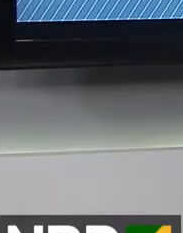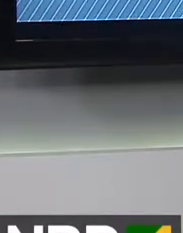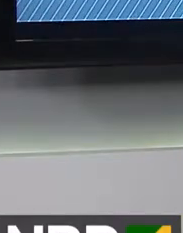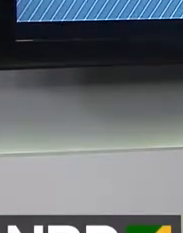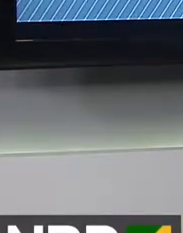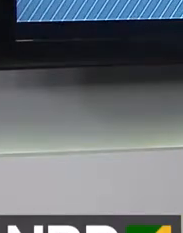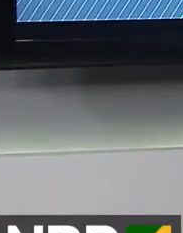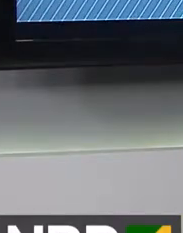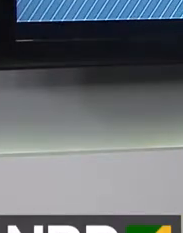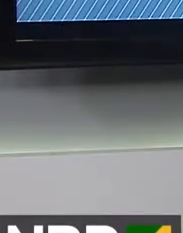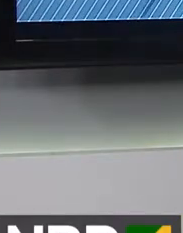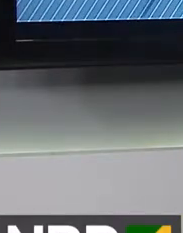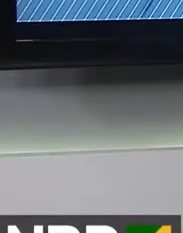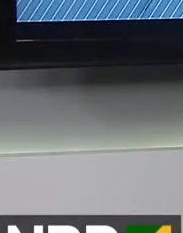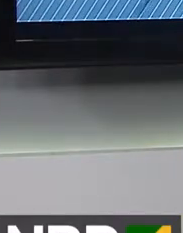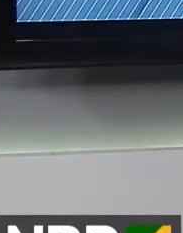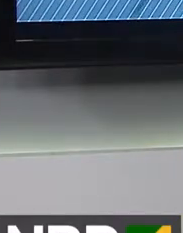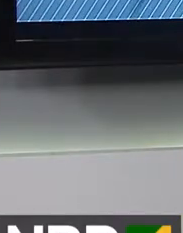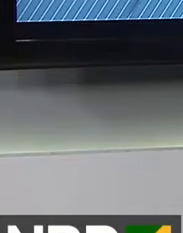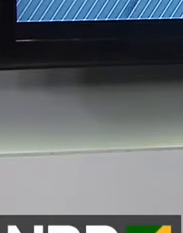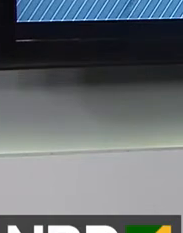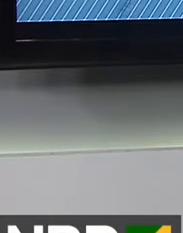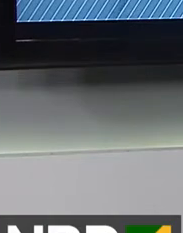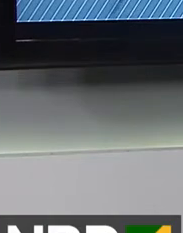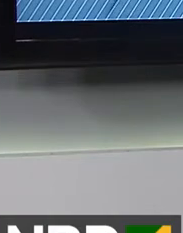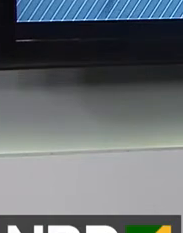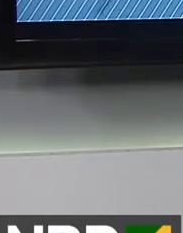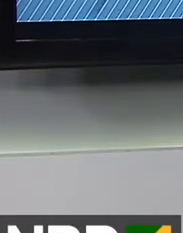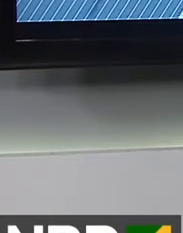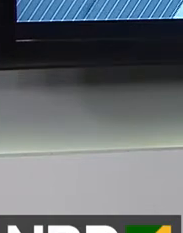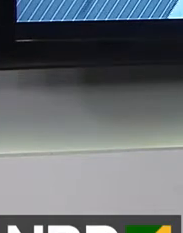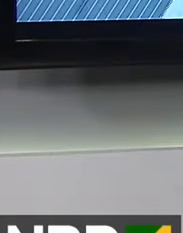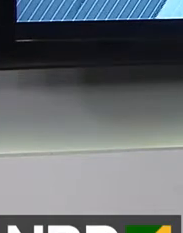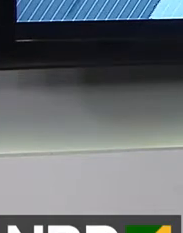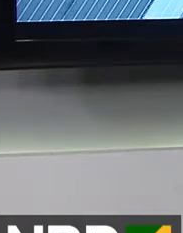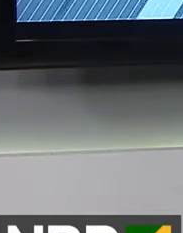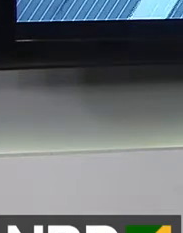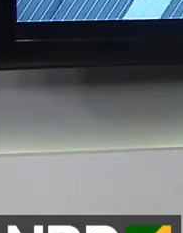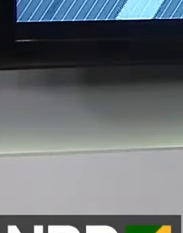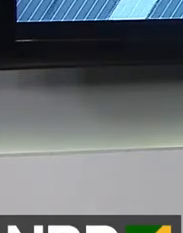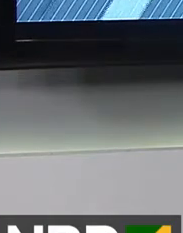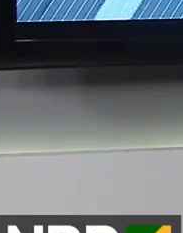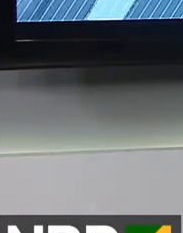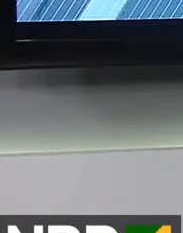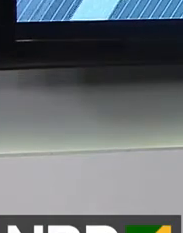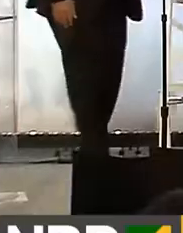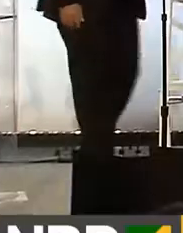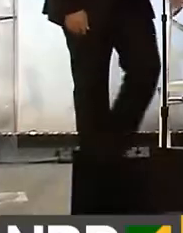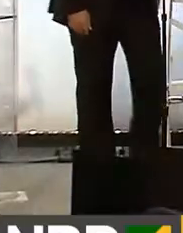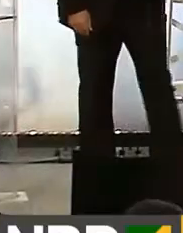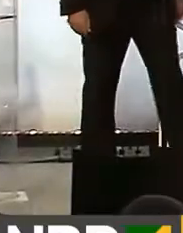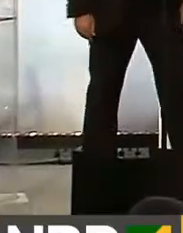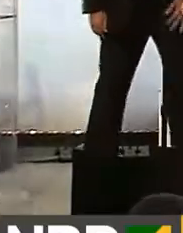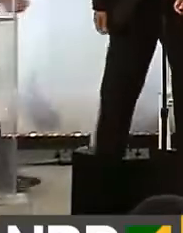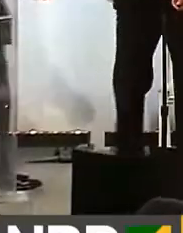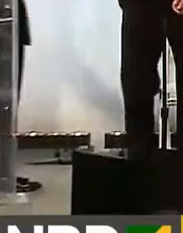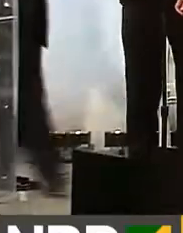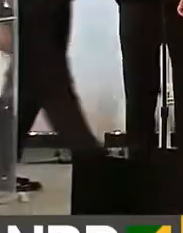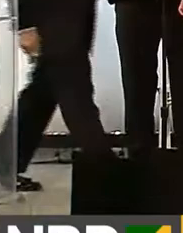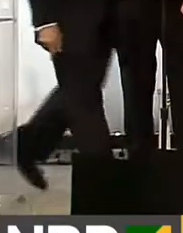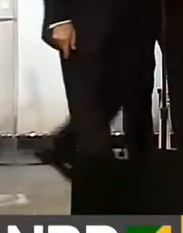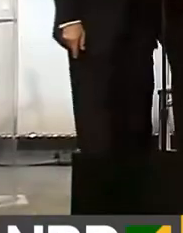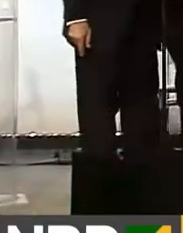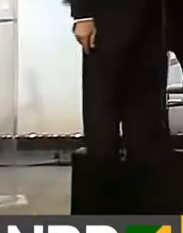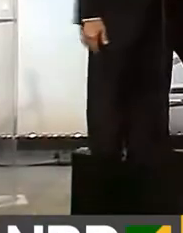temer ao porto de açú um será instalada uma zona de processamento de exportação vamos acompanhar neste momento